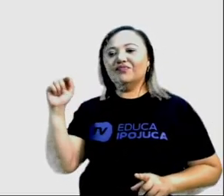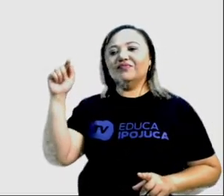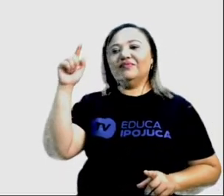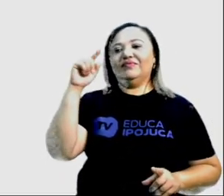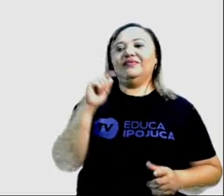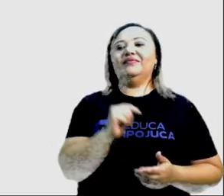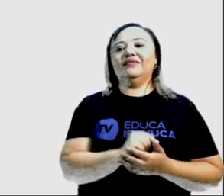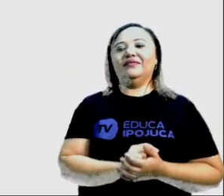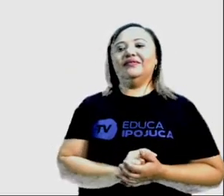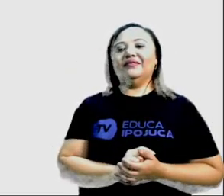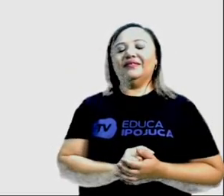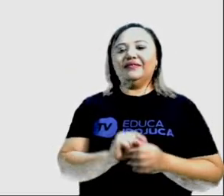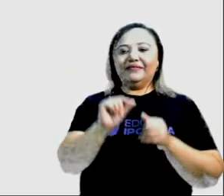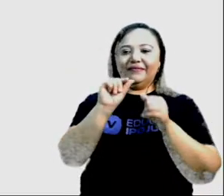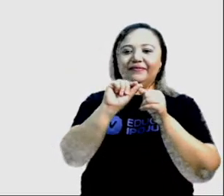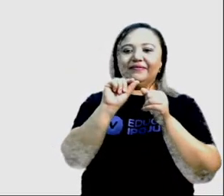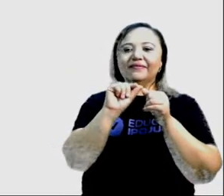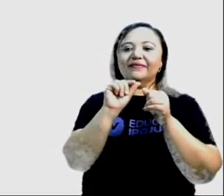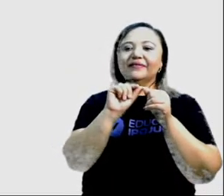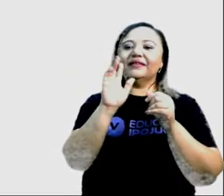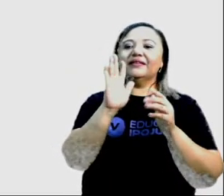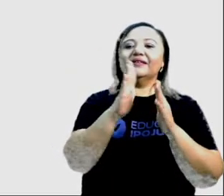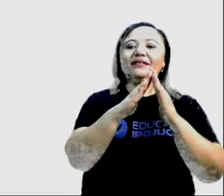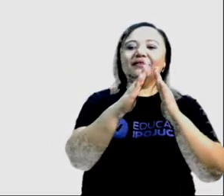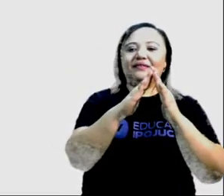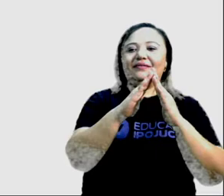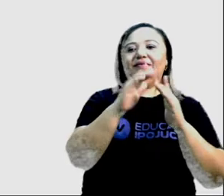círculo. Faça o passo a passo.